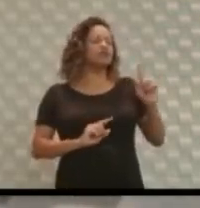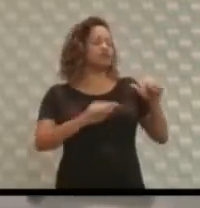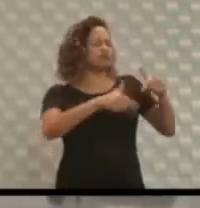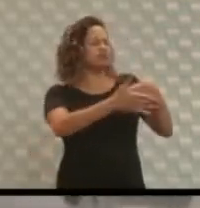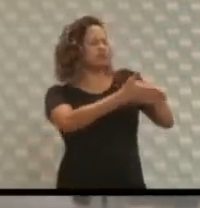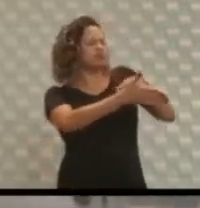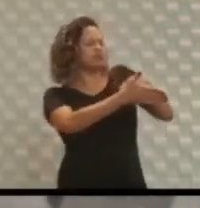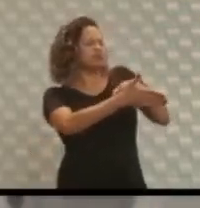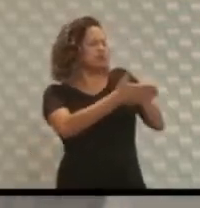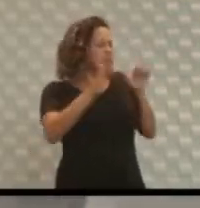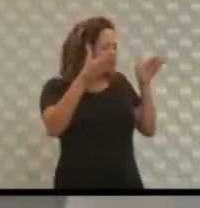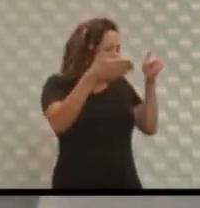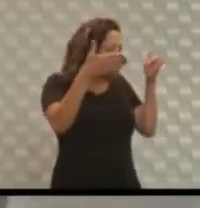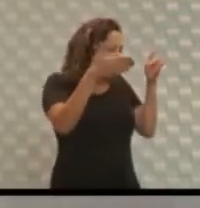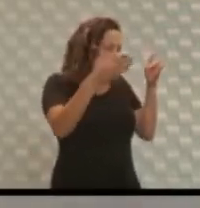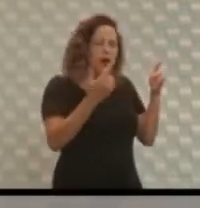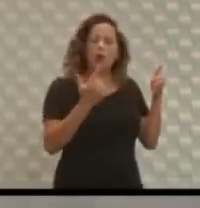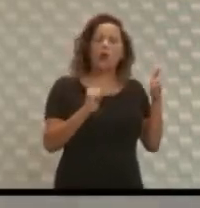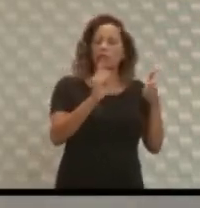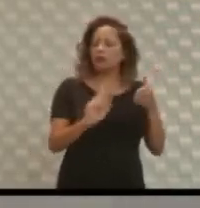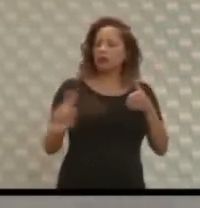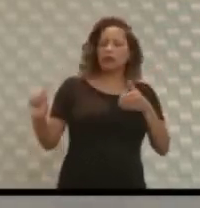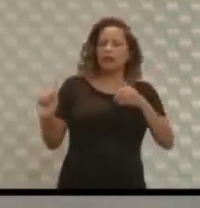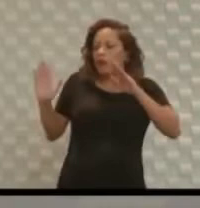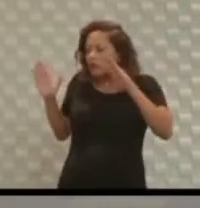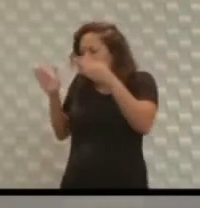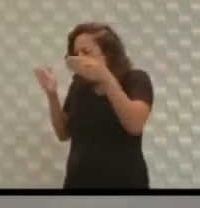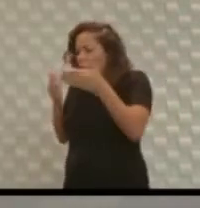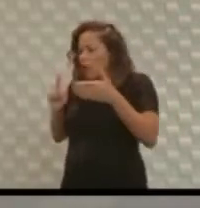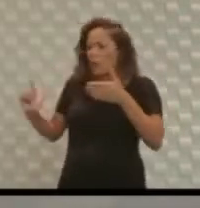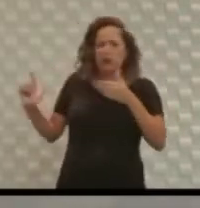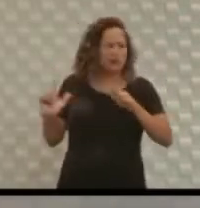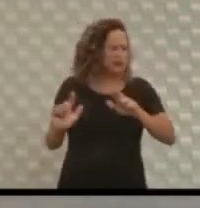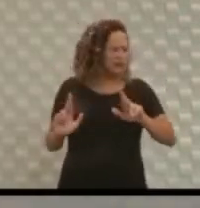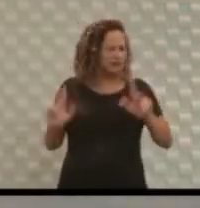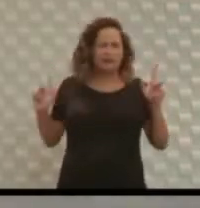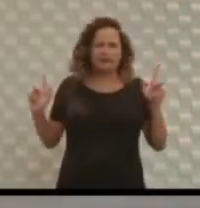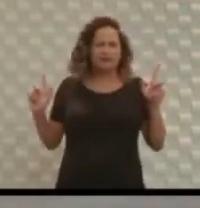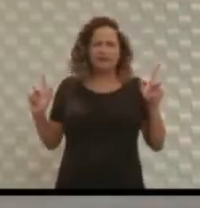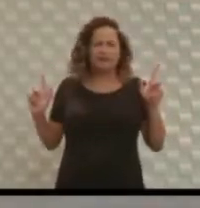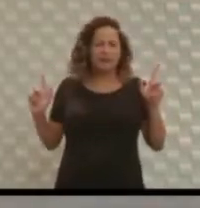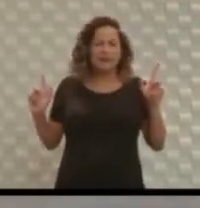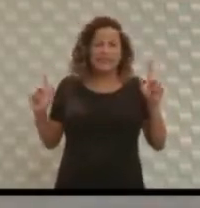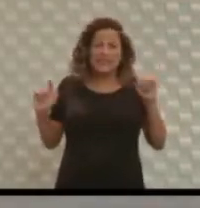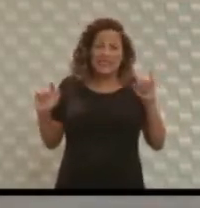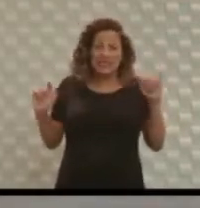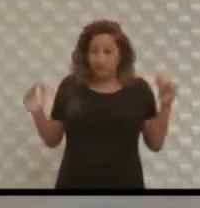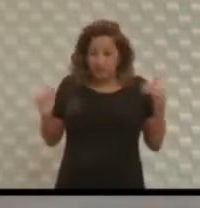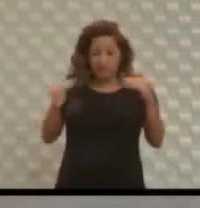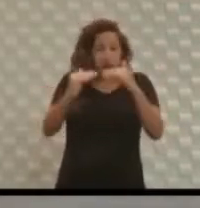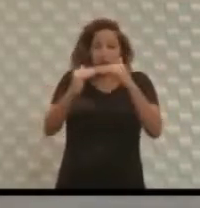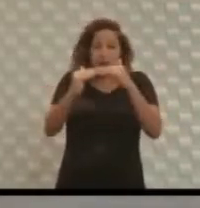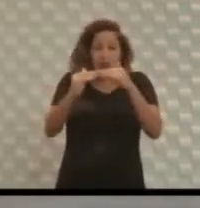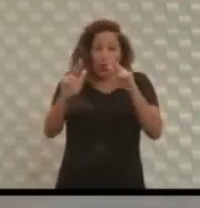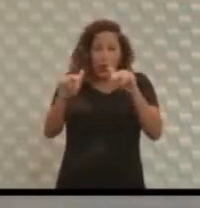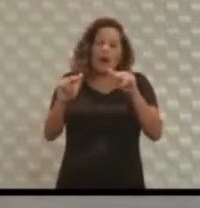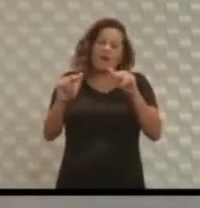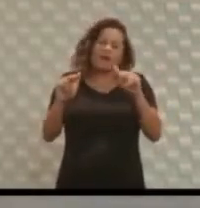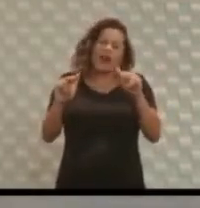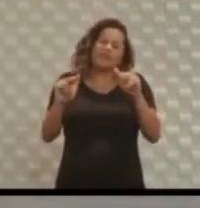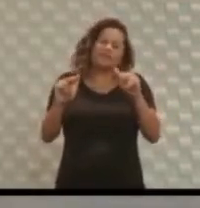o outro tem outra, em algum momento da vida, se não pararem para entrar em acordo, eles vão se